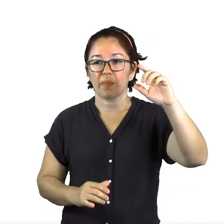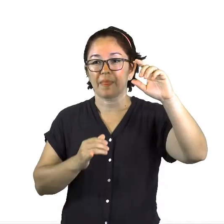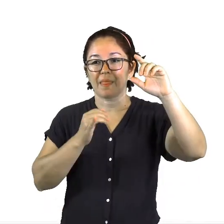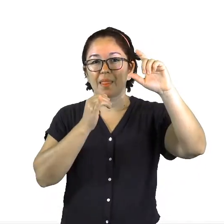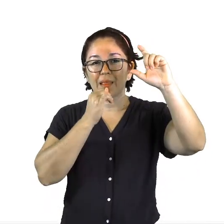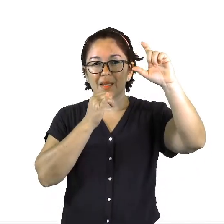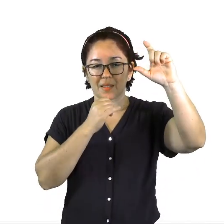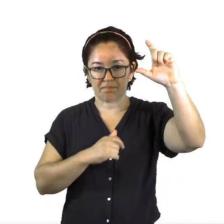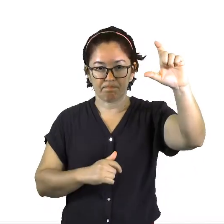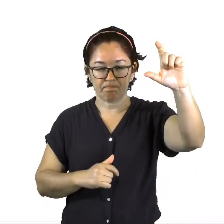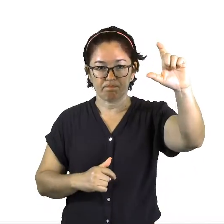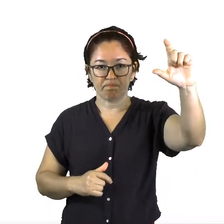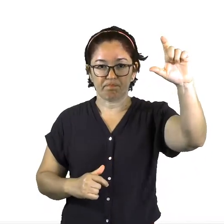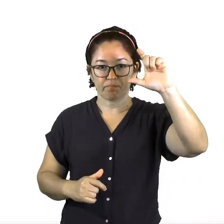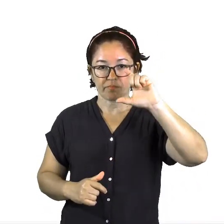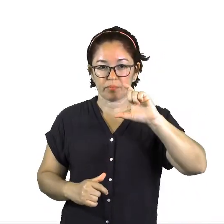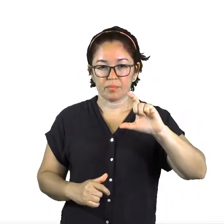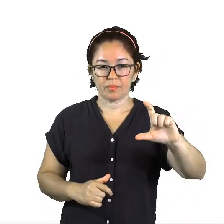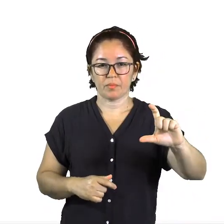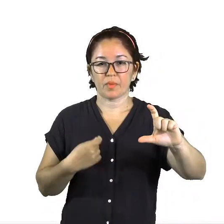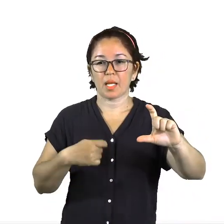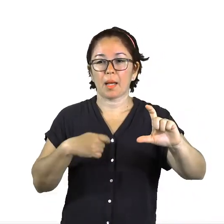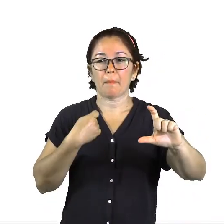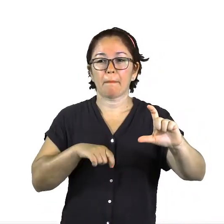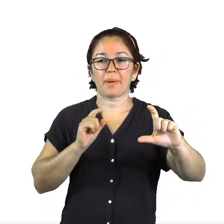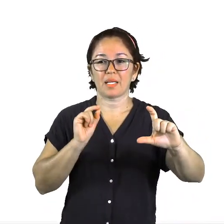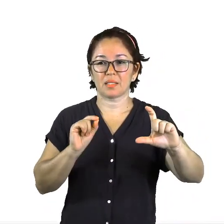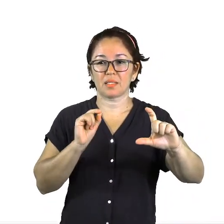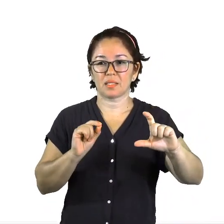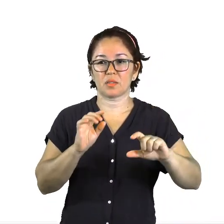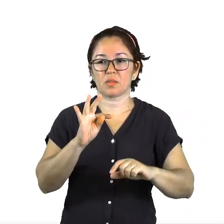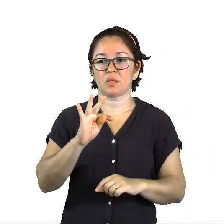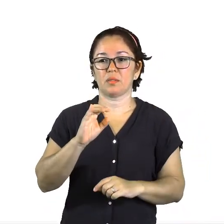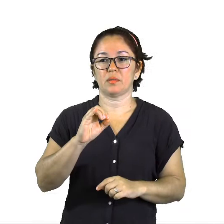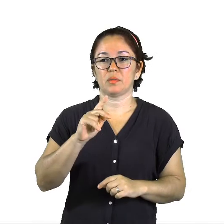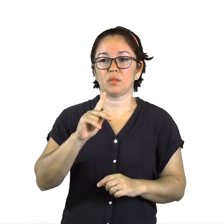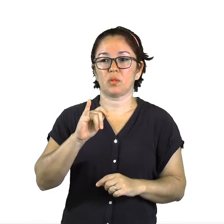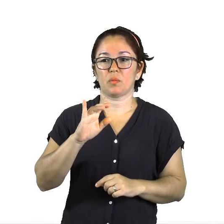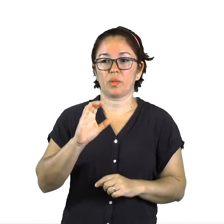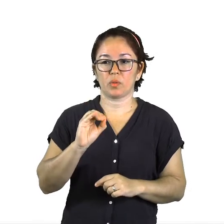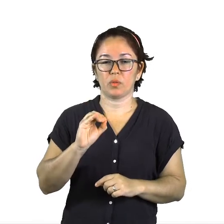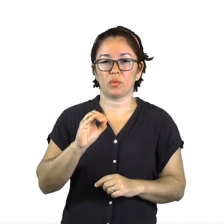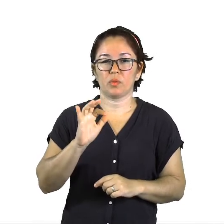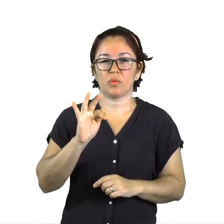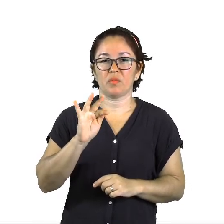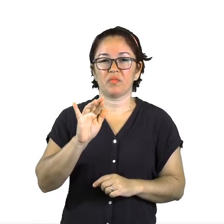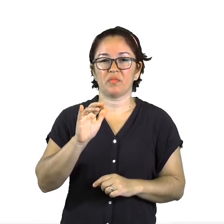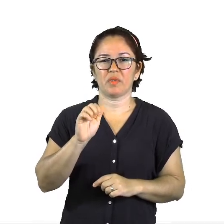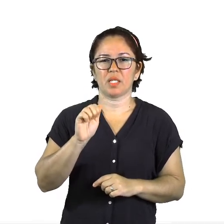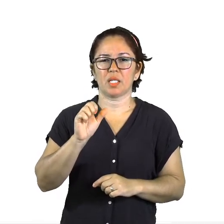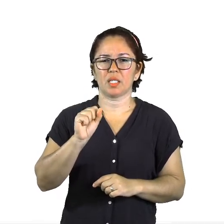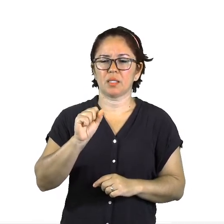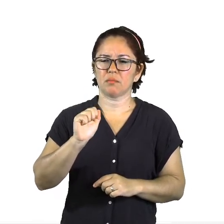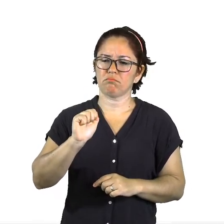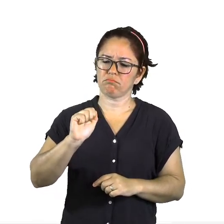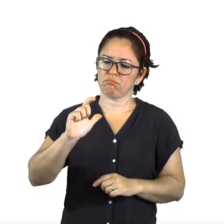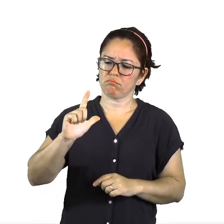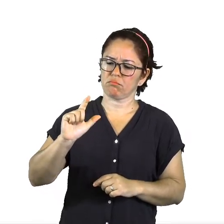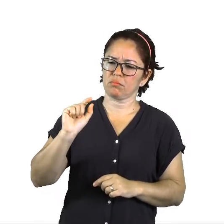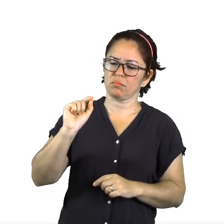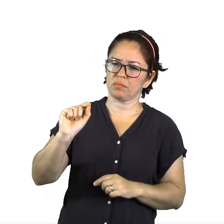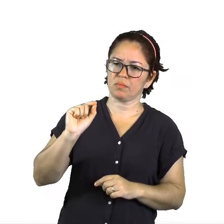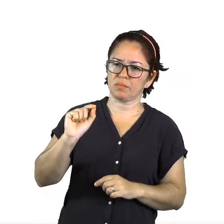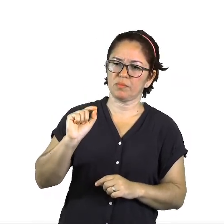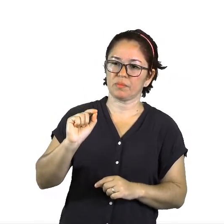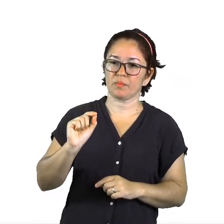lá no início, né? O que é um tópico frasal? O tópico frasal nada mais é do que a frase